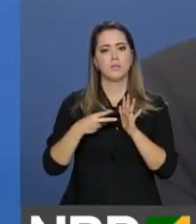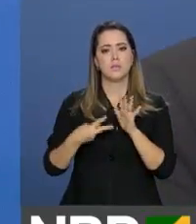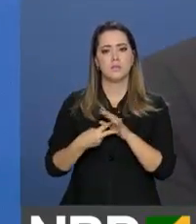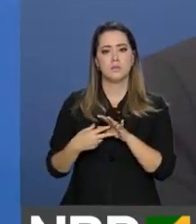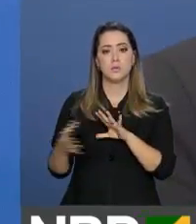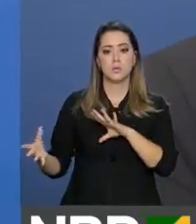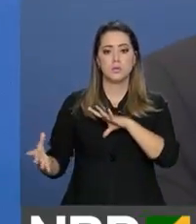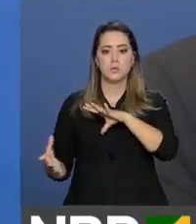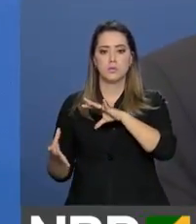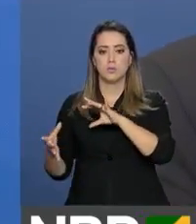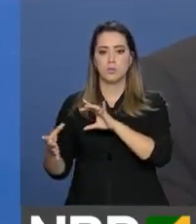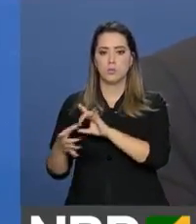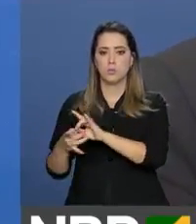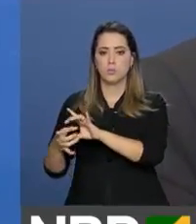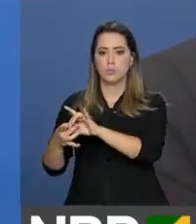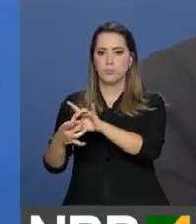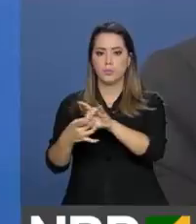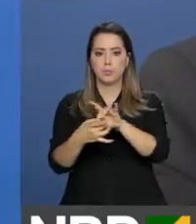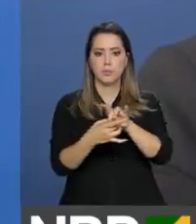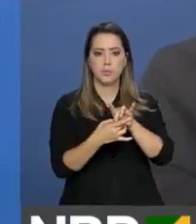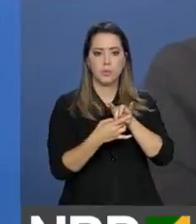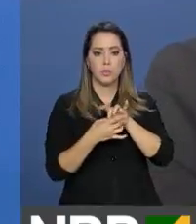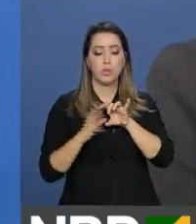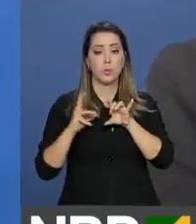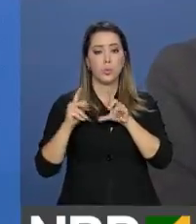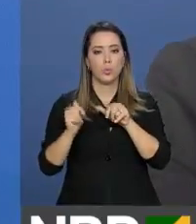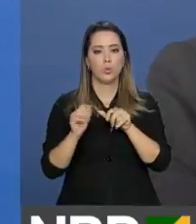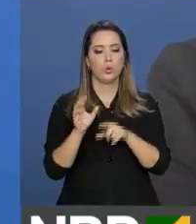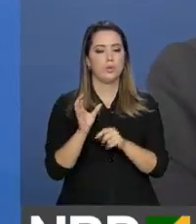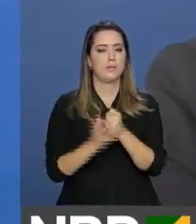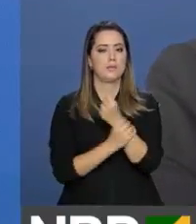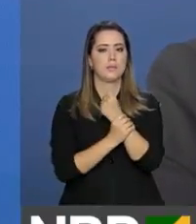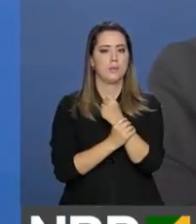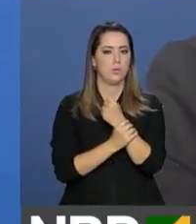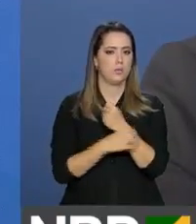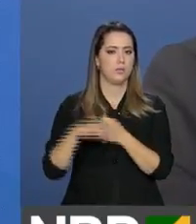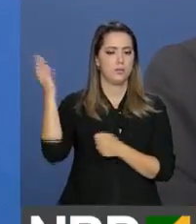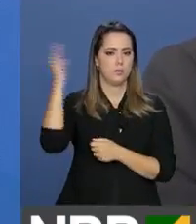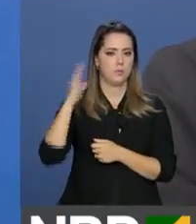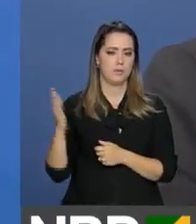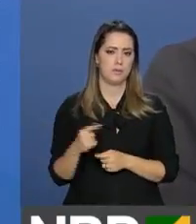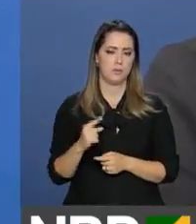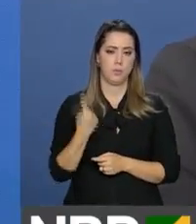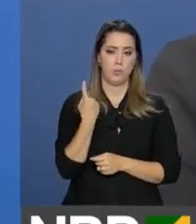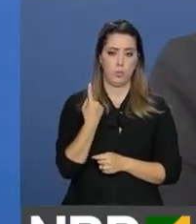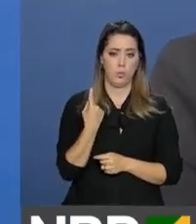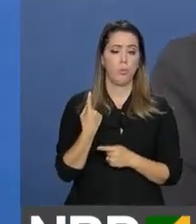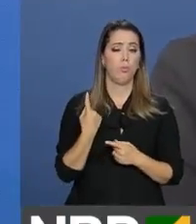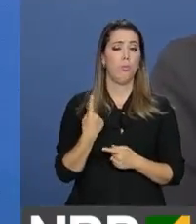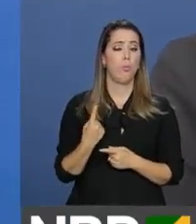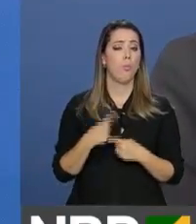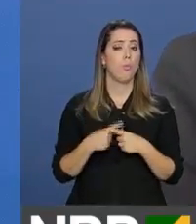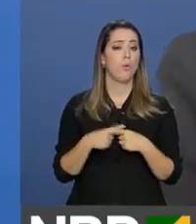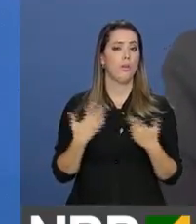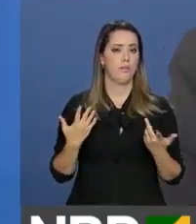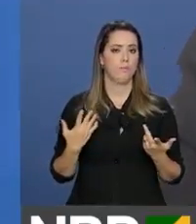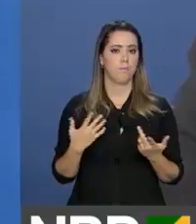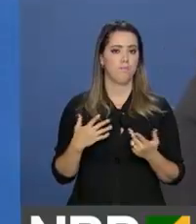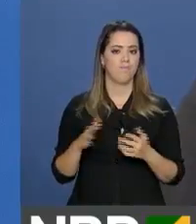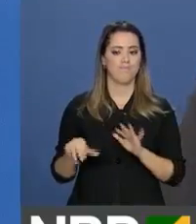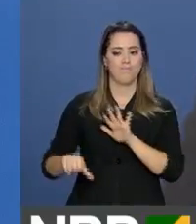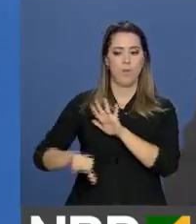busca da integração e da coordenação da segurança pública em todo o país, por uma razão singelíssima: o